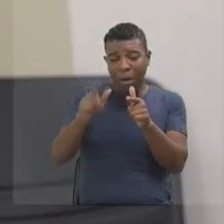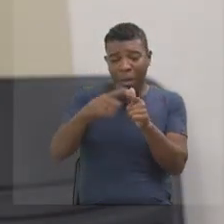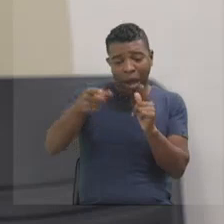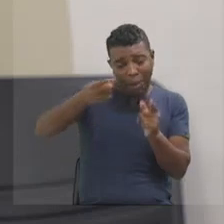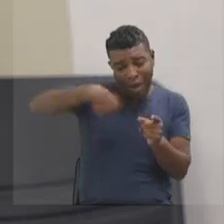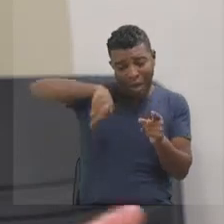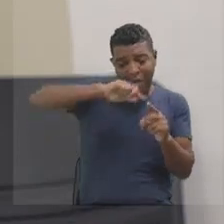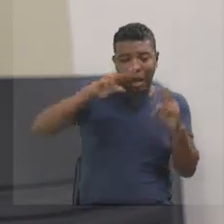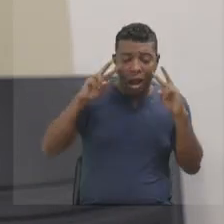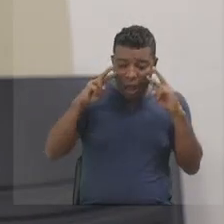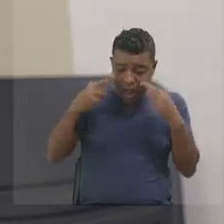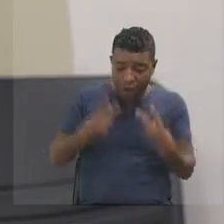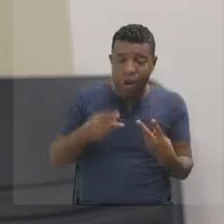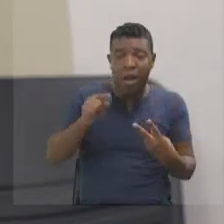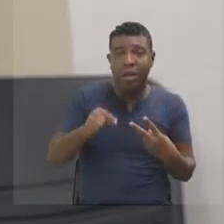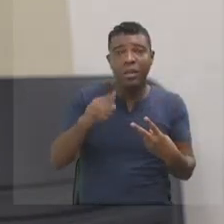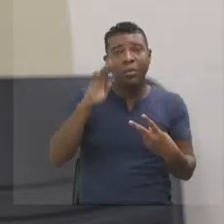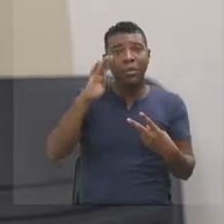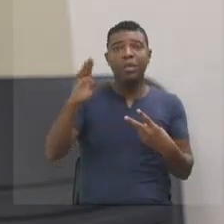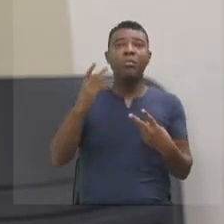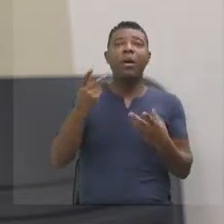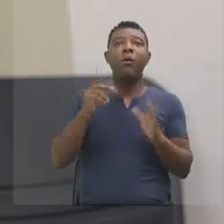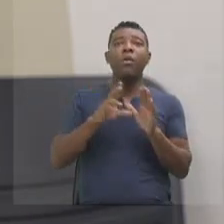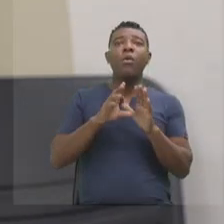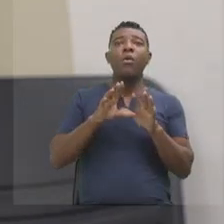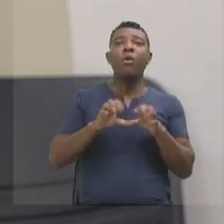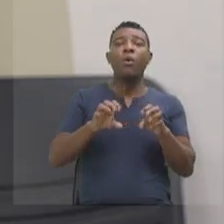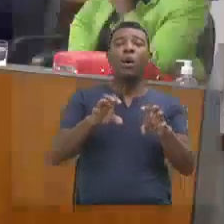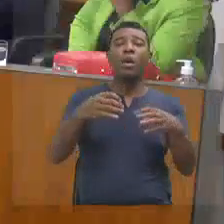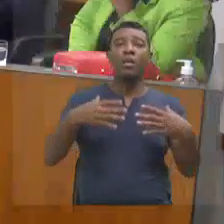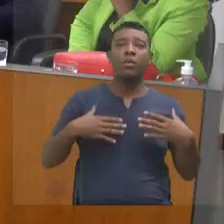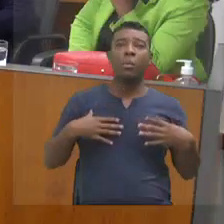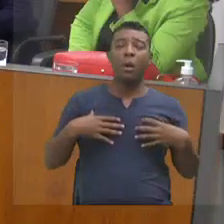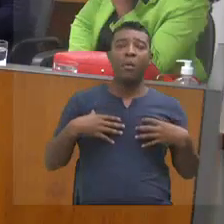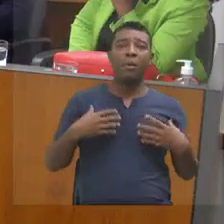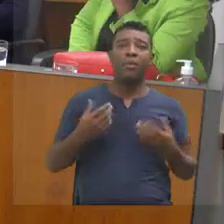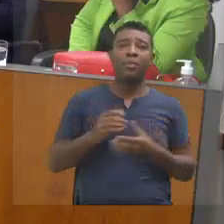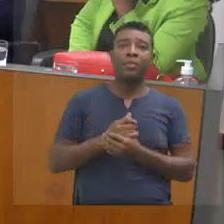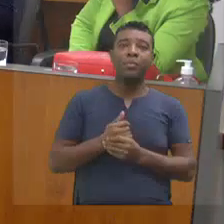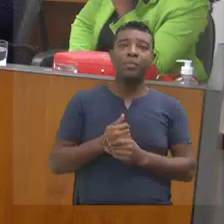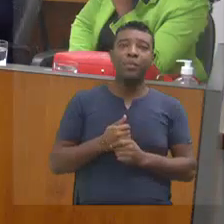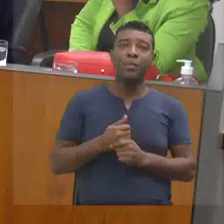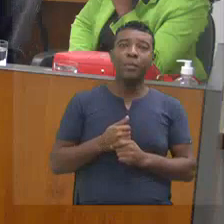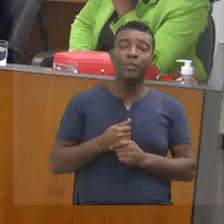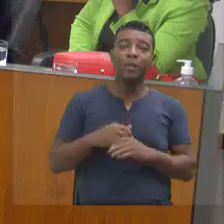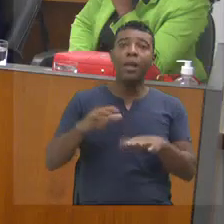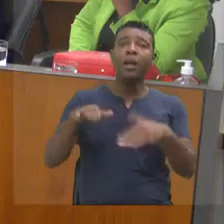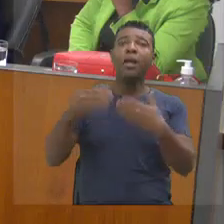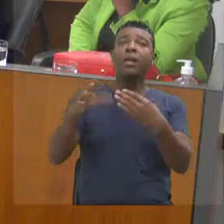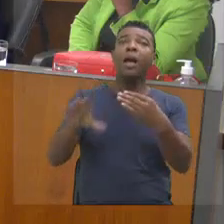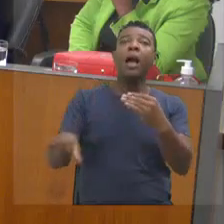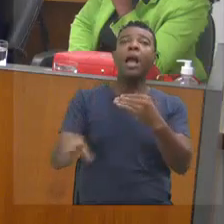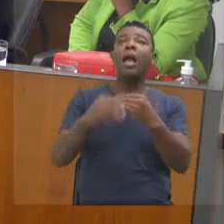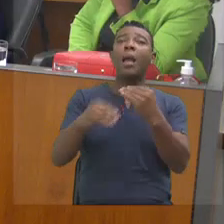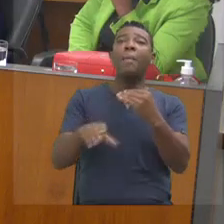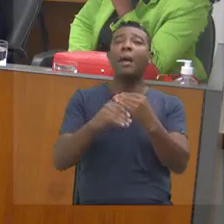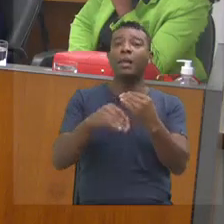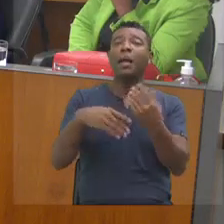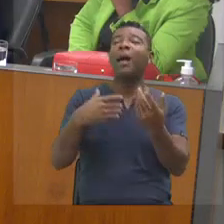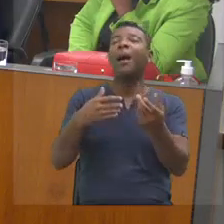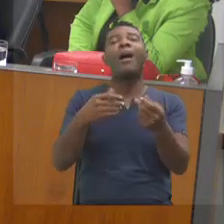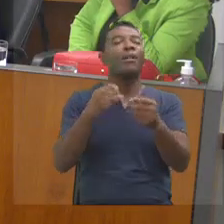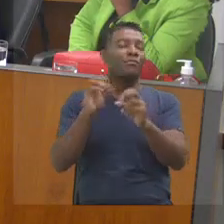mais importante hoje por exemplo no câncer de mama e execução das emendas nós colocamos recursos que estão no lançamento